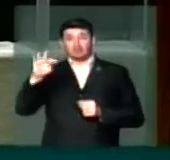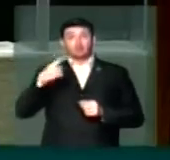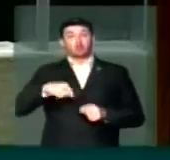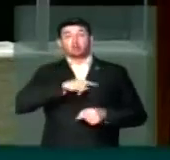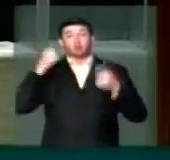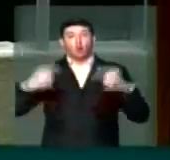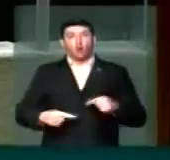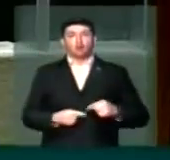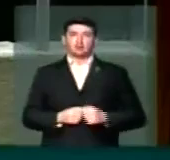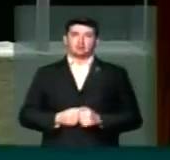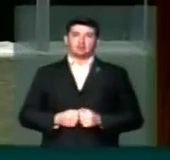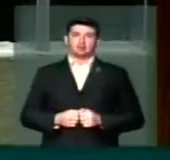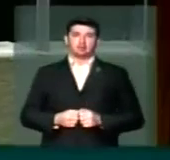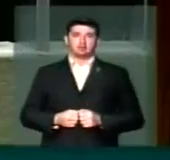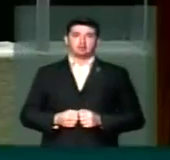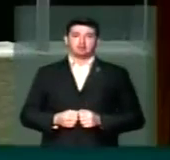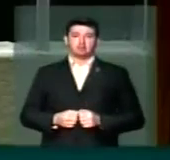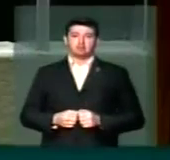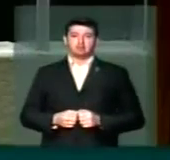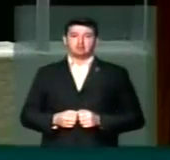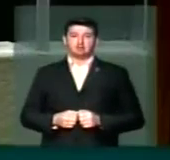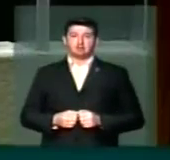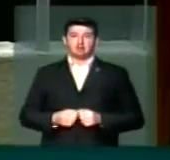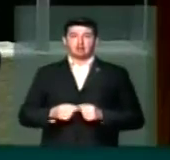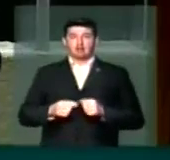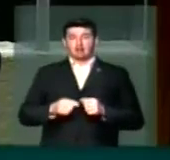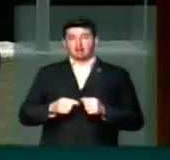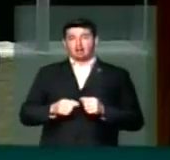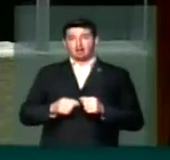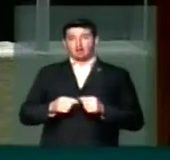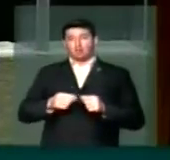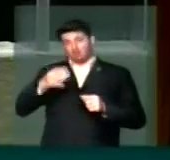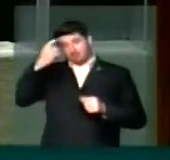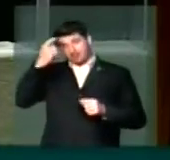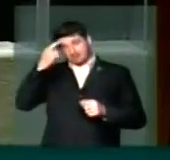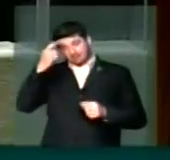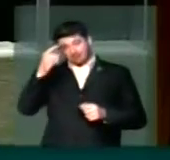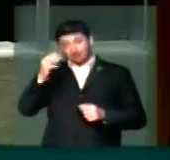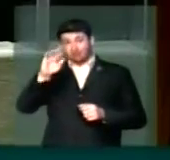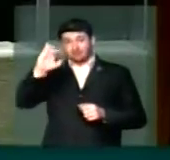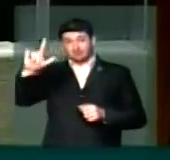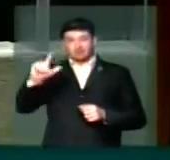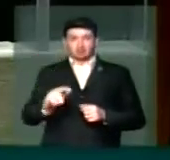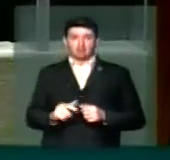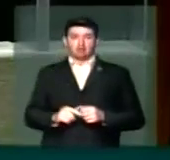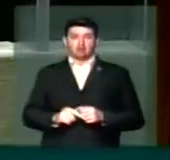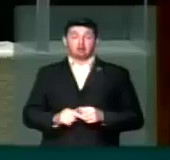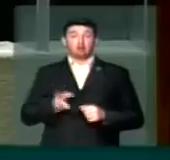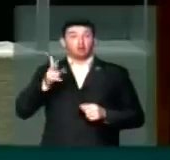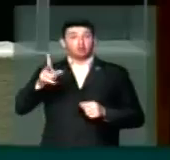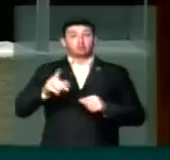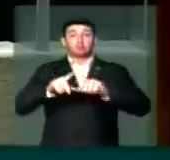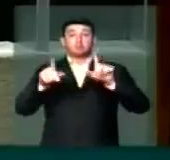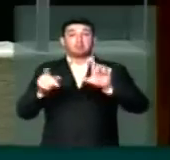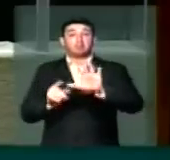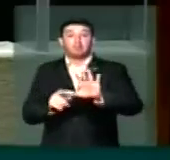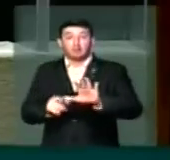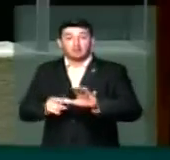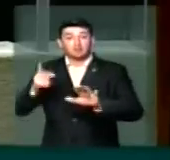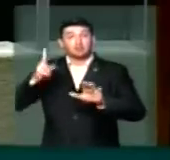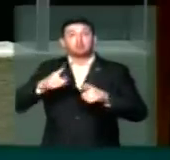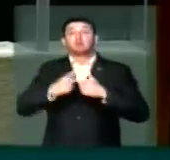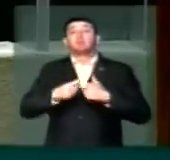nós somos contrários. A linha de ajuste fiscal, que continua, e eu quero dizer que